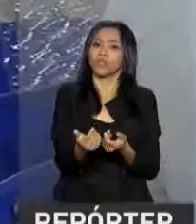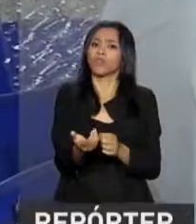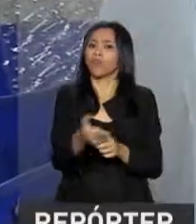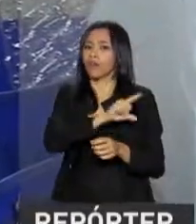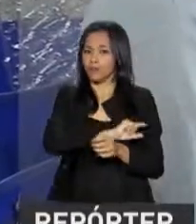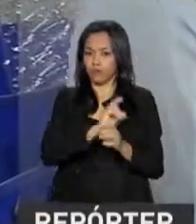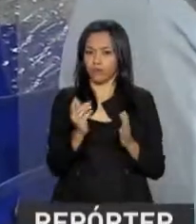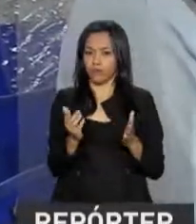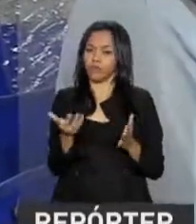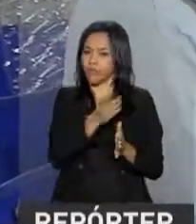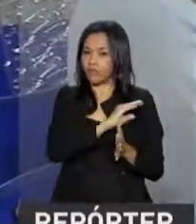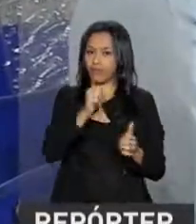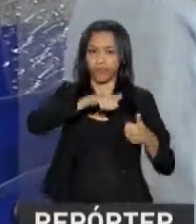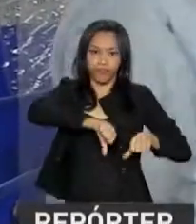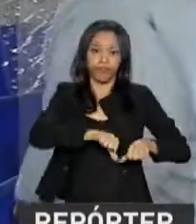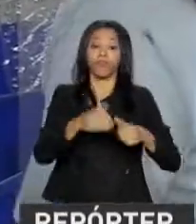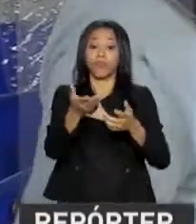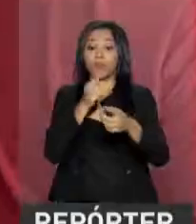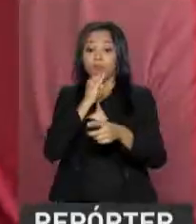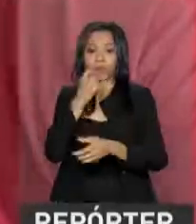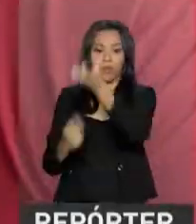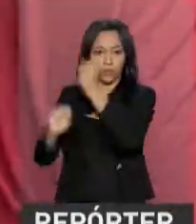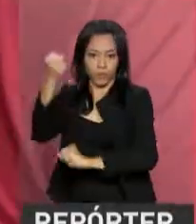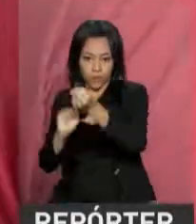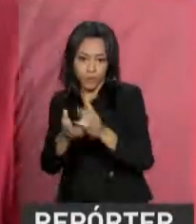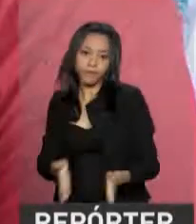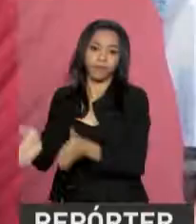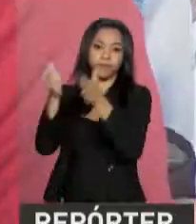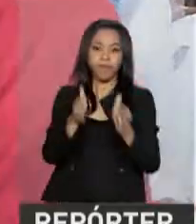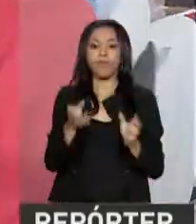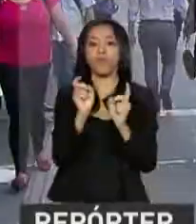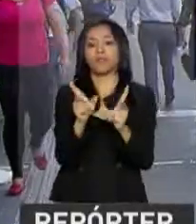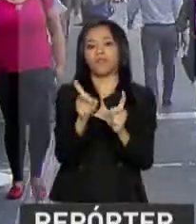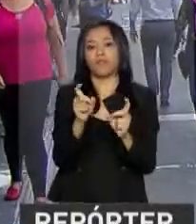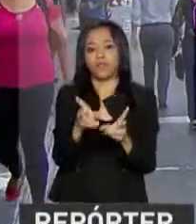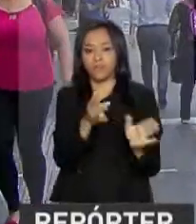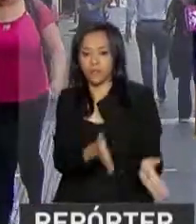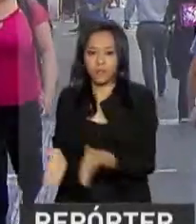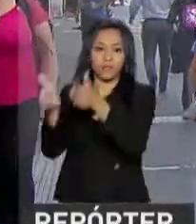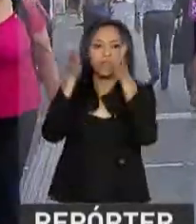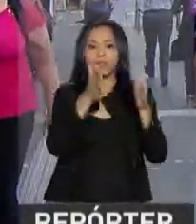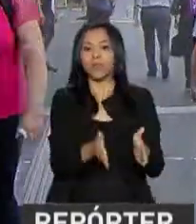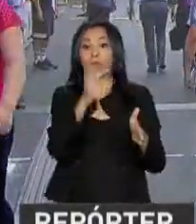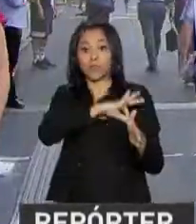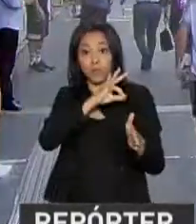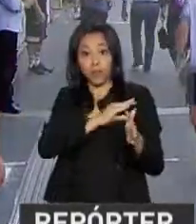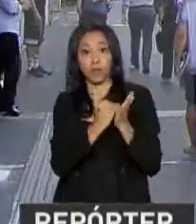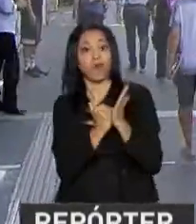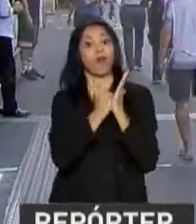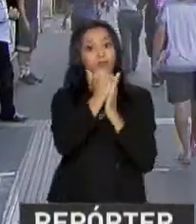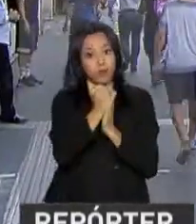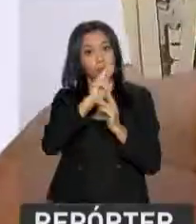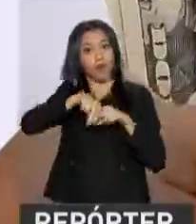indicadores econômicos como produção industrial às vendas de bens e serviços o crescimento da massa salarial devido à retomada